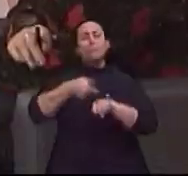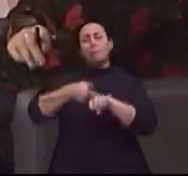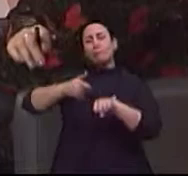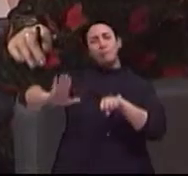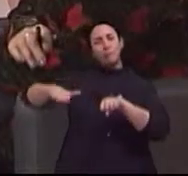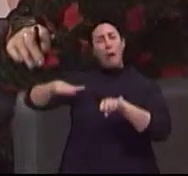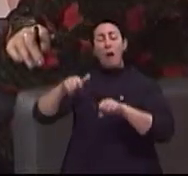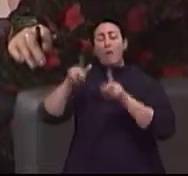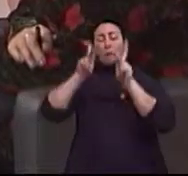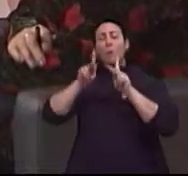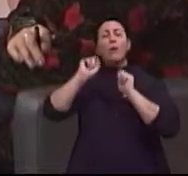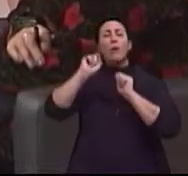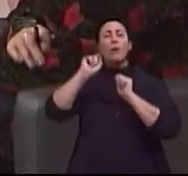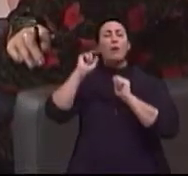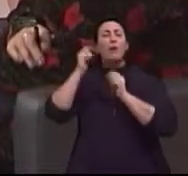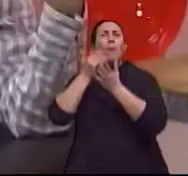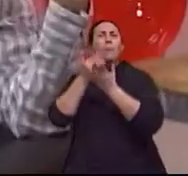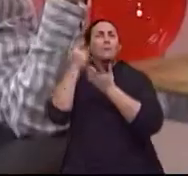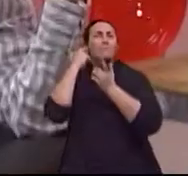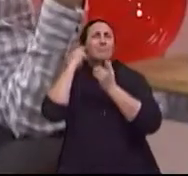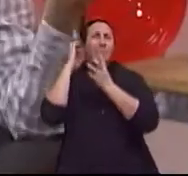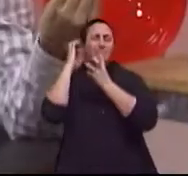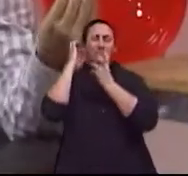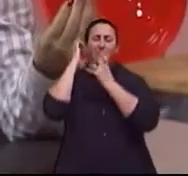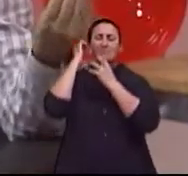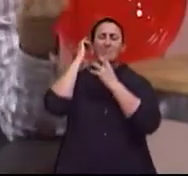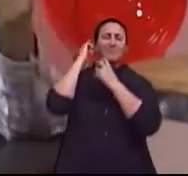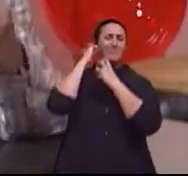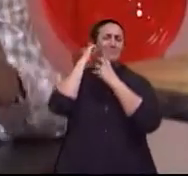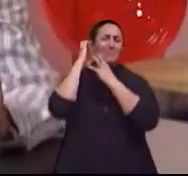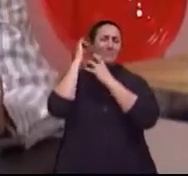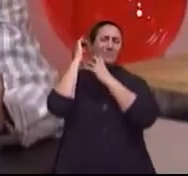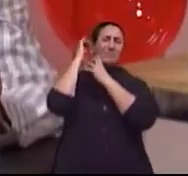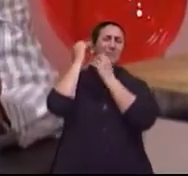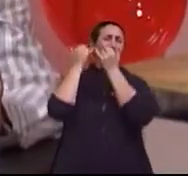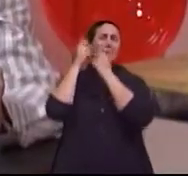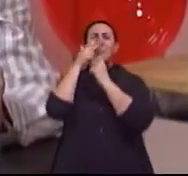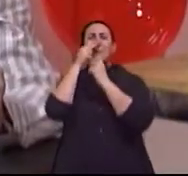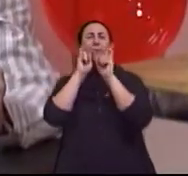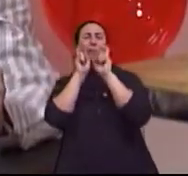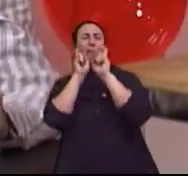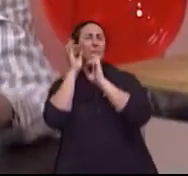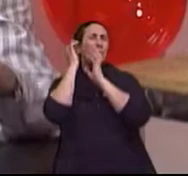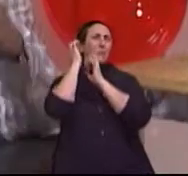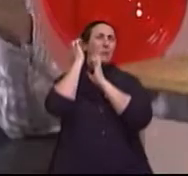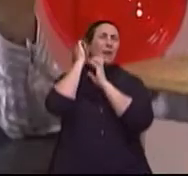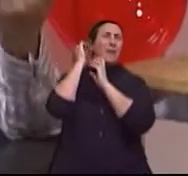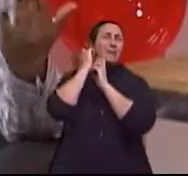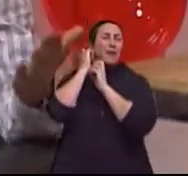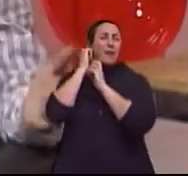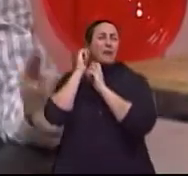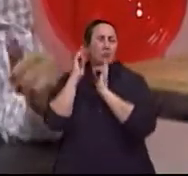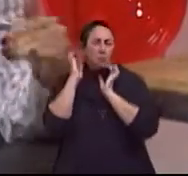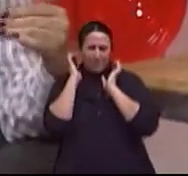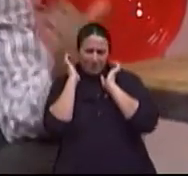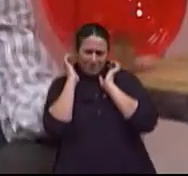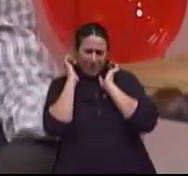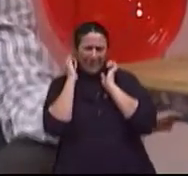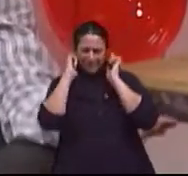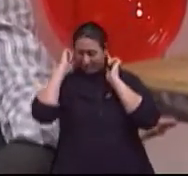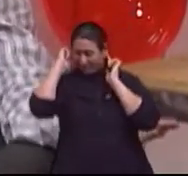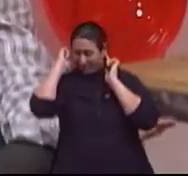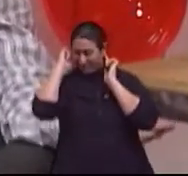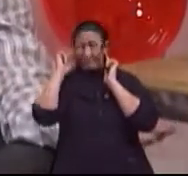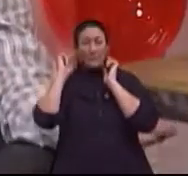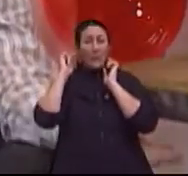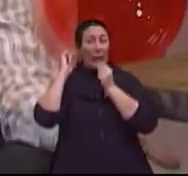não conversando, né, Isabel? O zumbido, ele muitas vezes é um sintoma da perda auditiva. Então, quem tem zumbido tem que